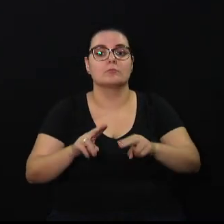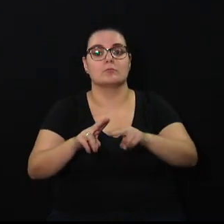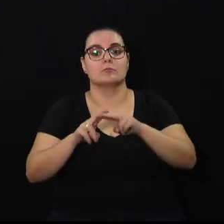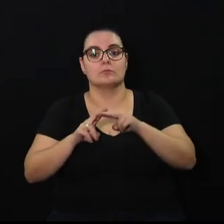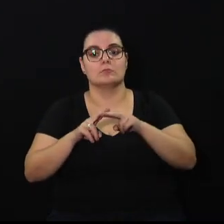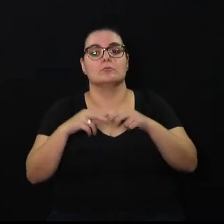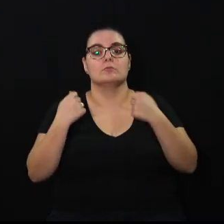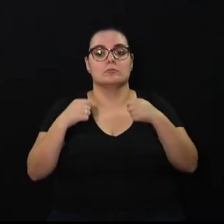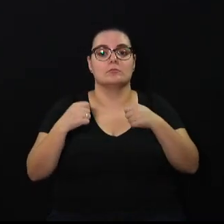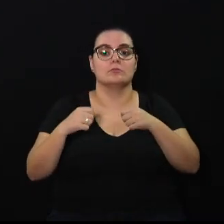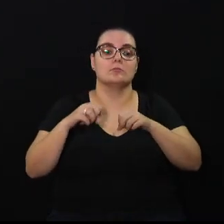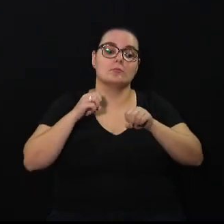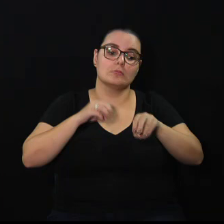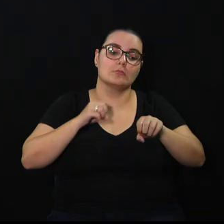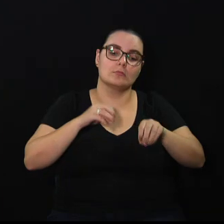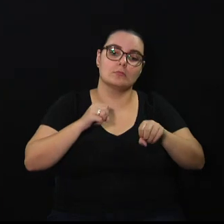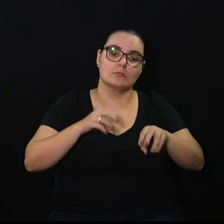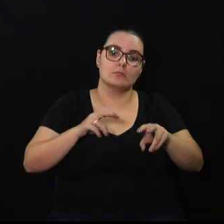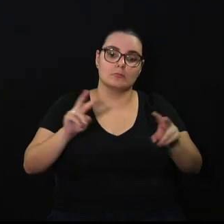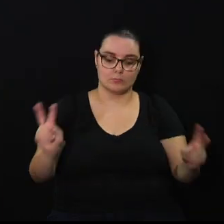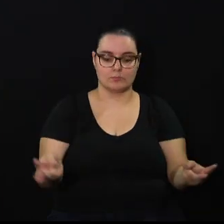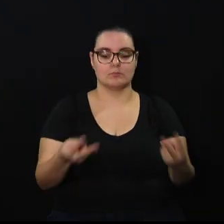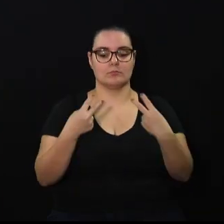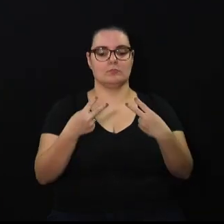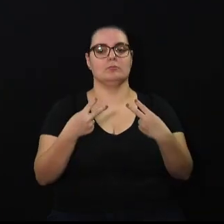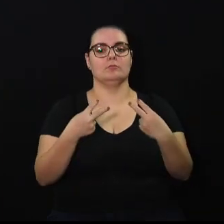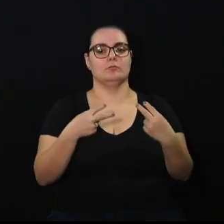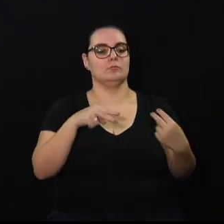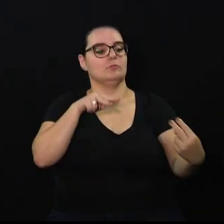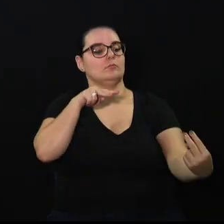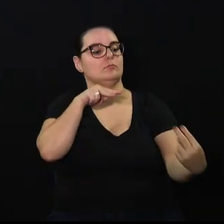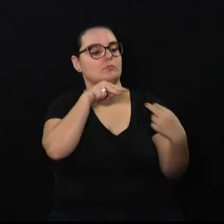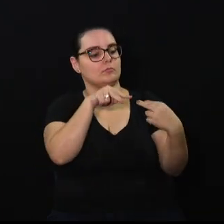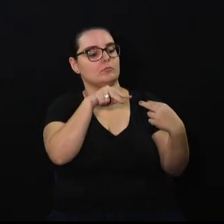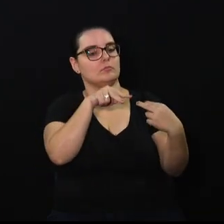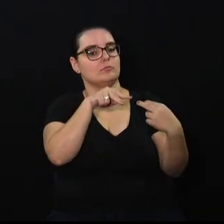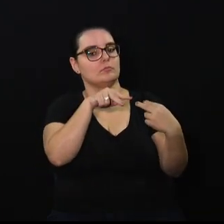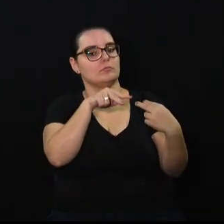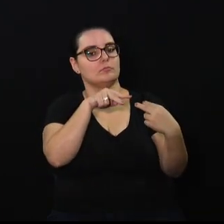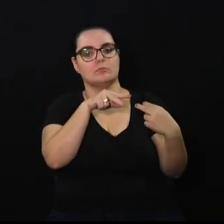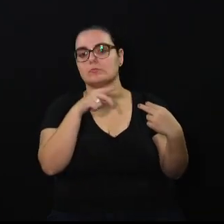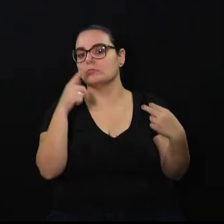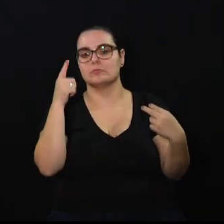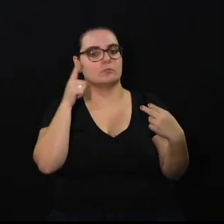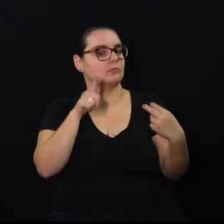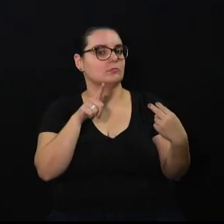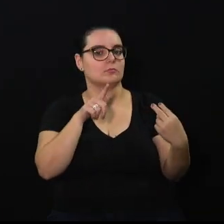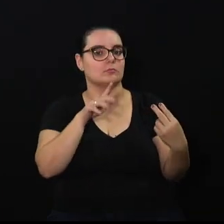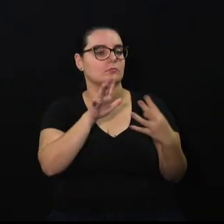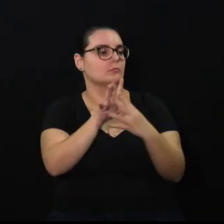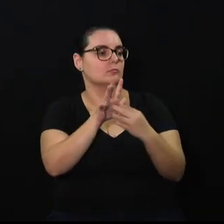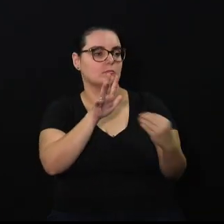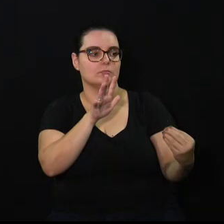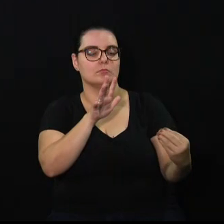precisa ensinar a criança a olhar pra gente porque se ela não olha ela não vai conseguir imitar